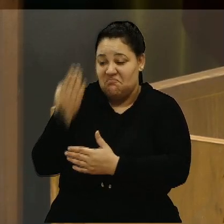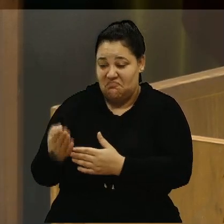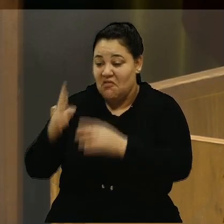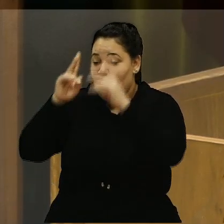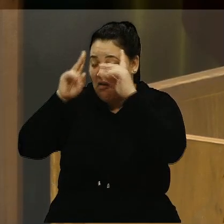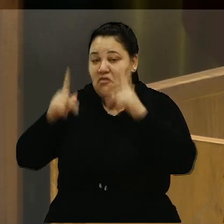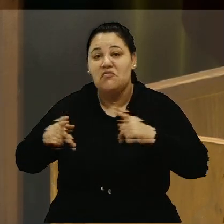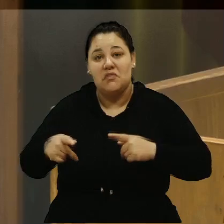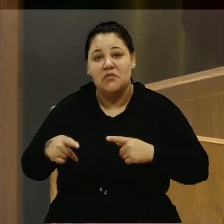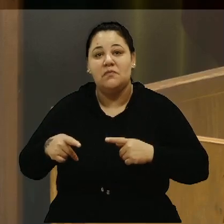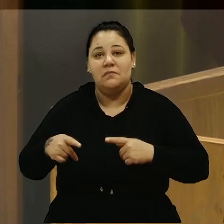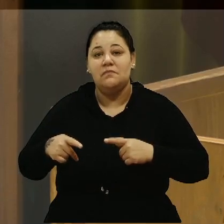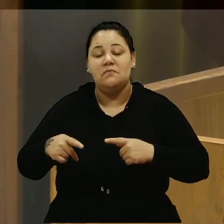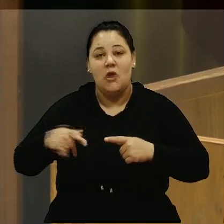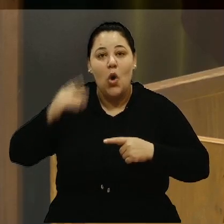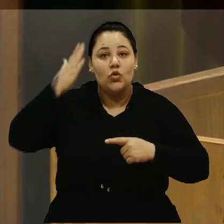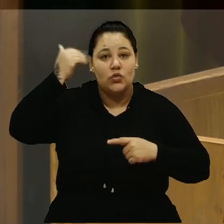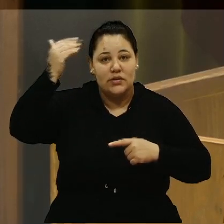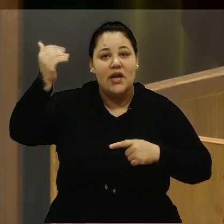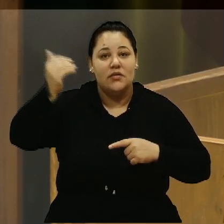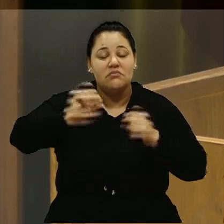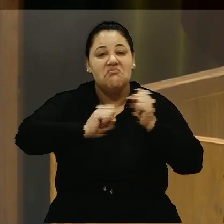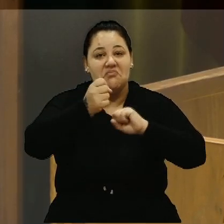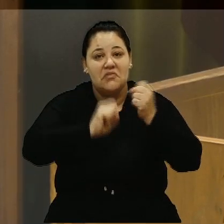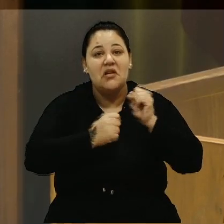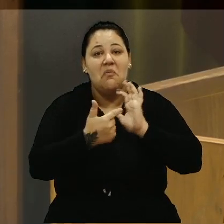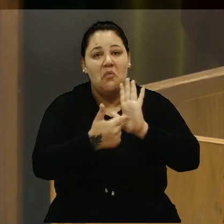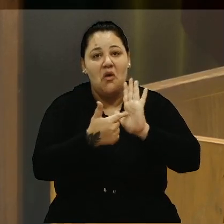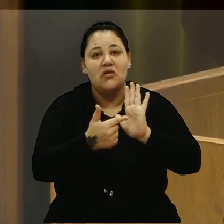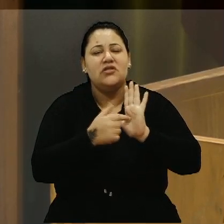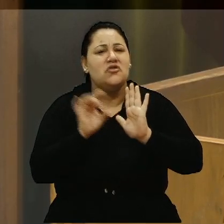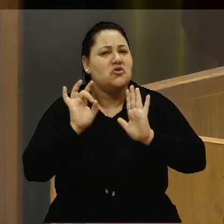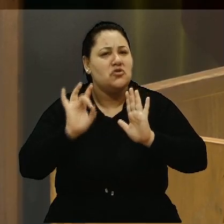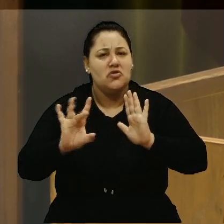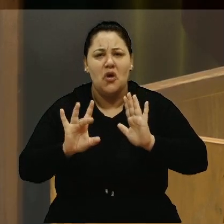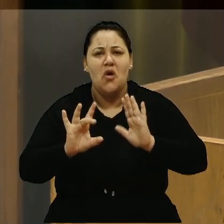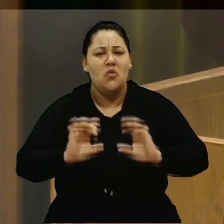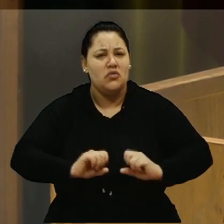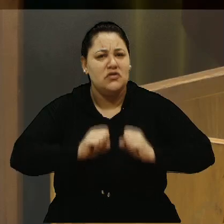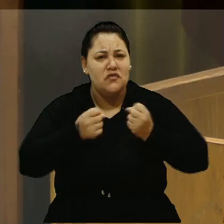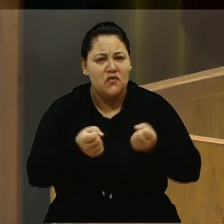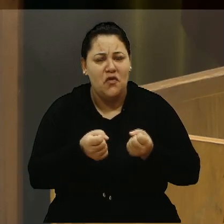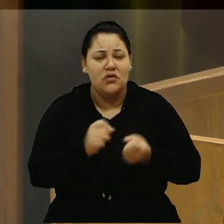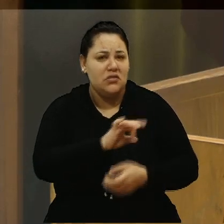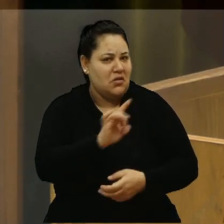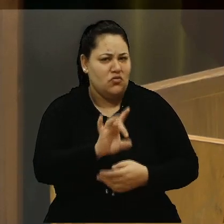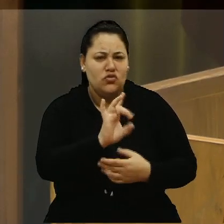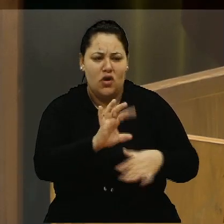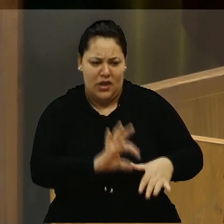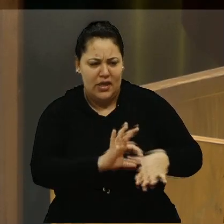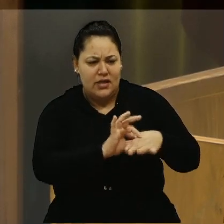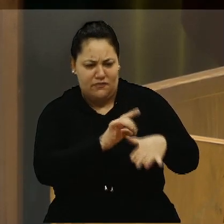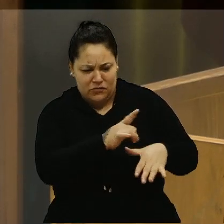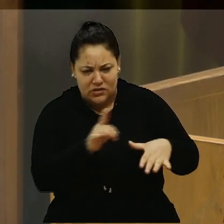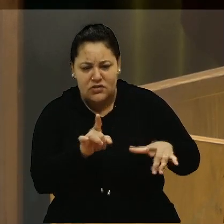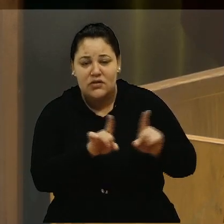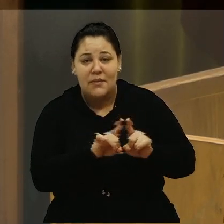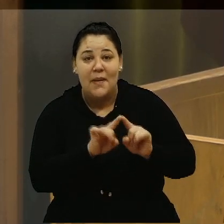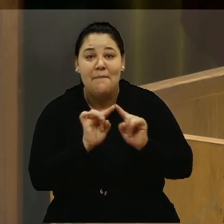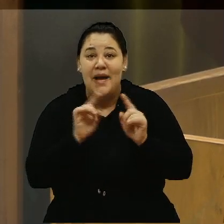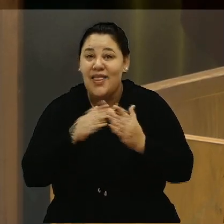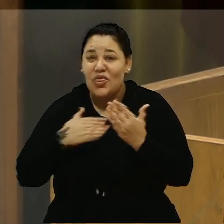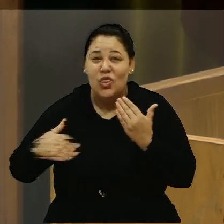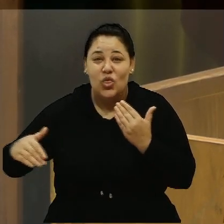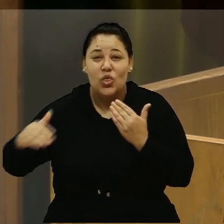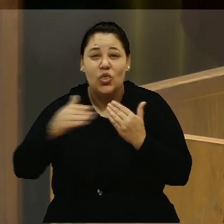O sucesso da Autotrave reflete a dedicação e o talento, não apenas de suas lideranças, mas de toda a